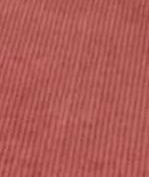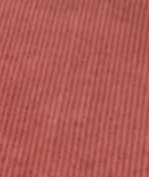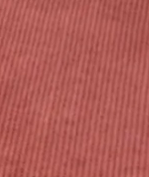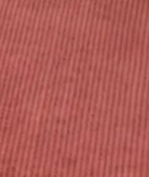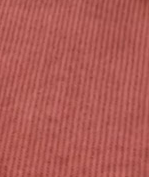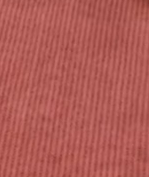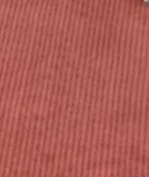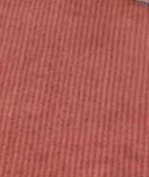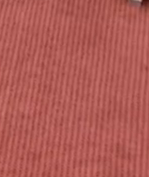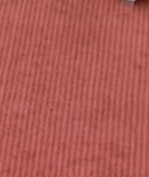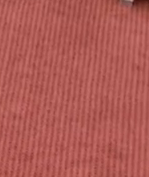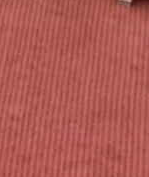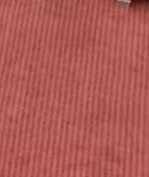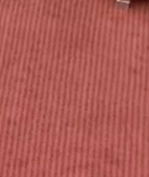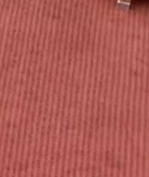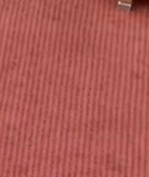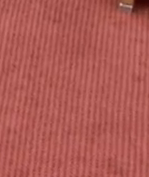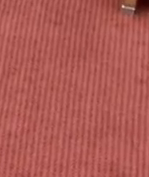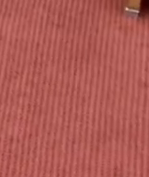Senhor presidente.